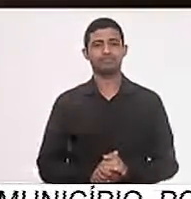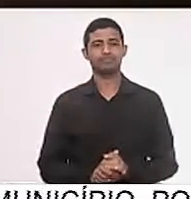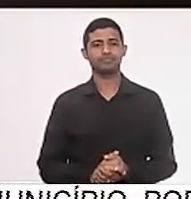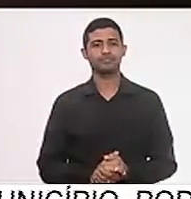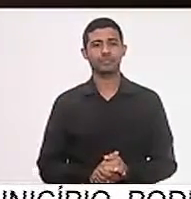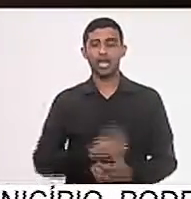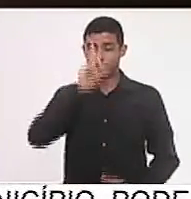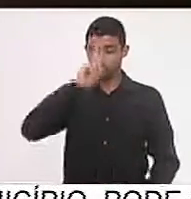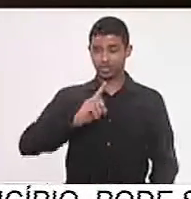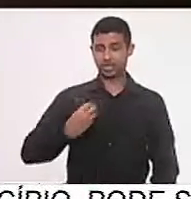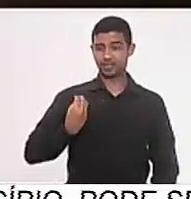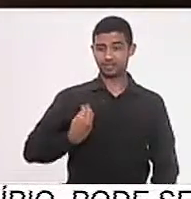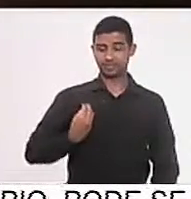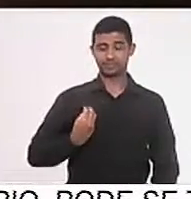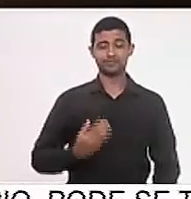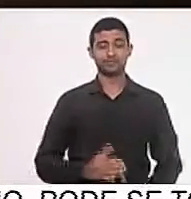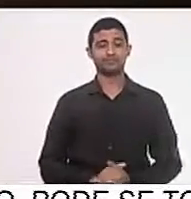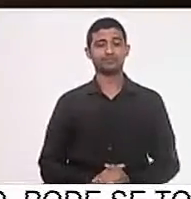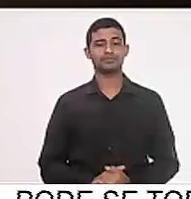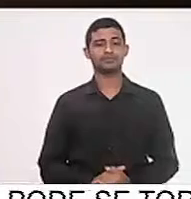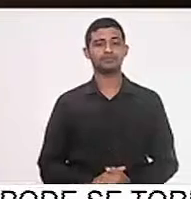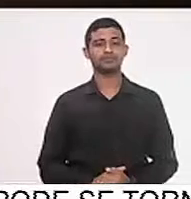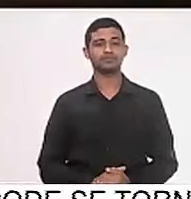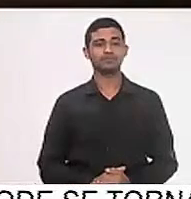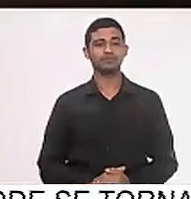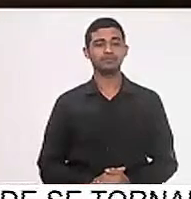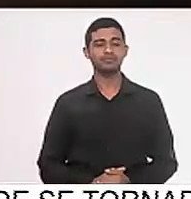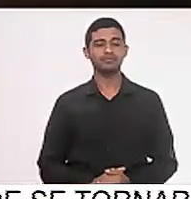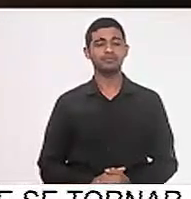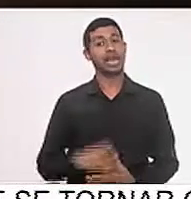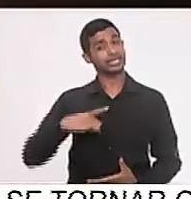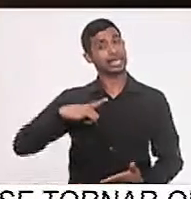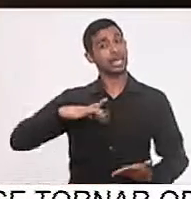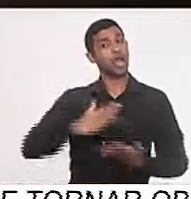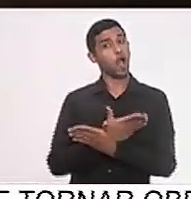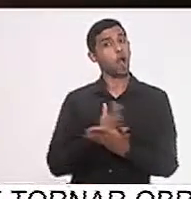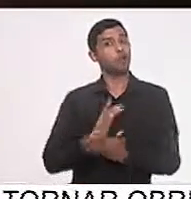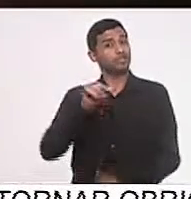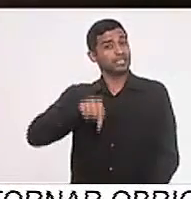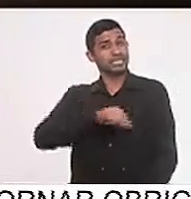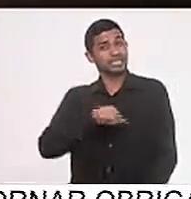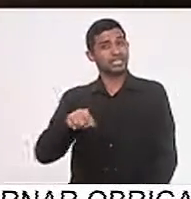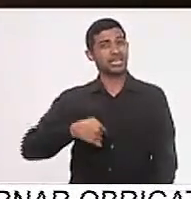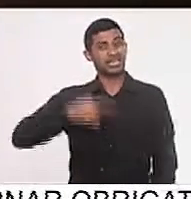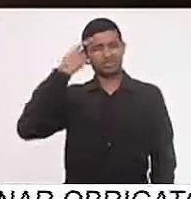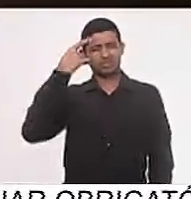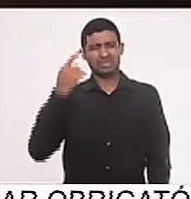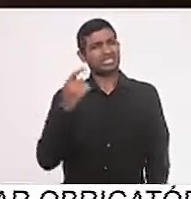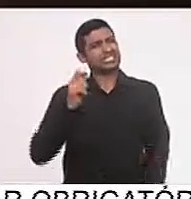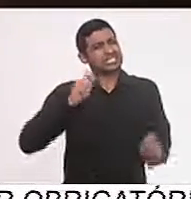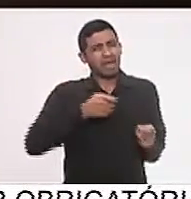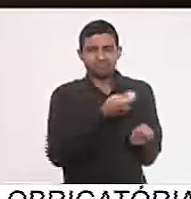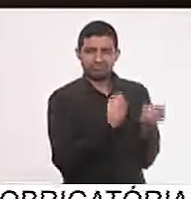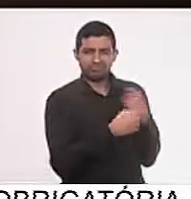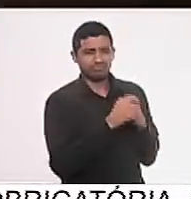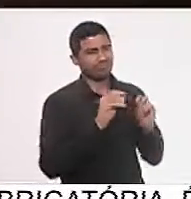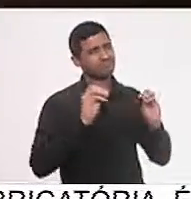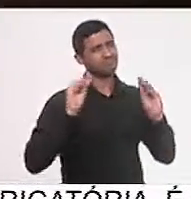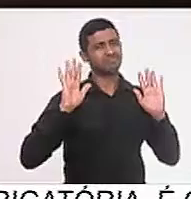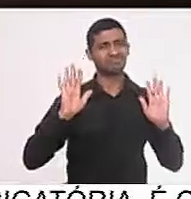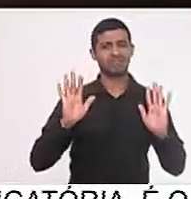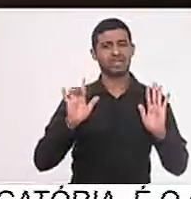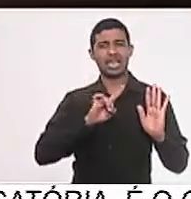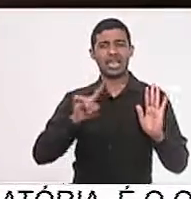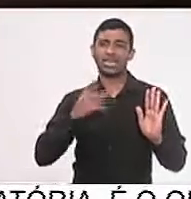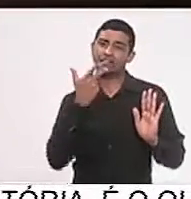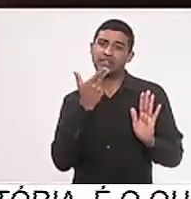o direito à vida, muito embora alguns aqui considerem negociável, considerando que